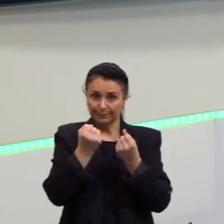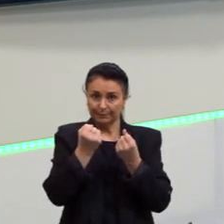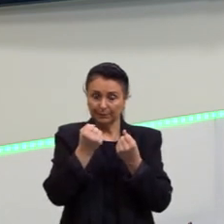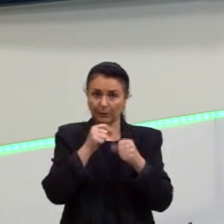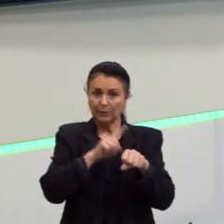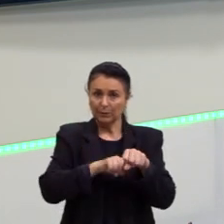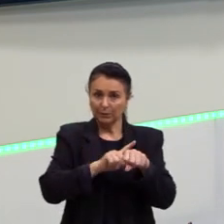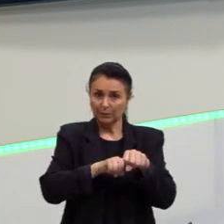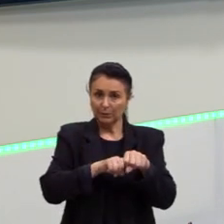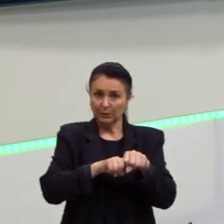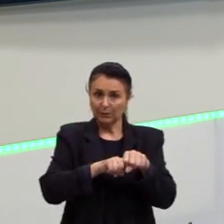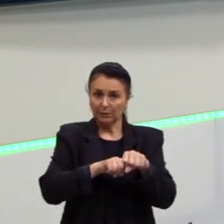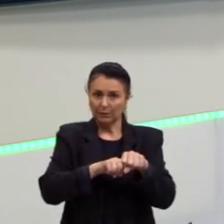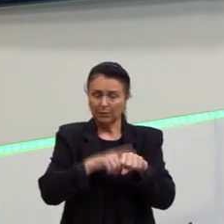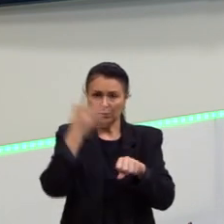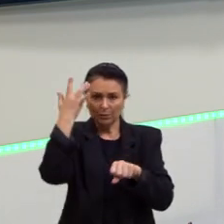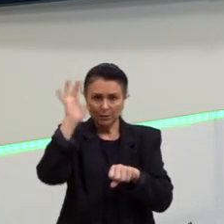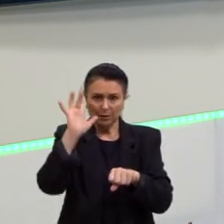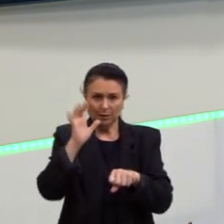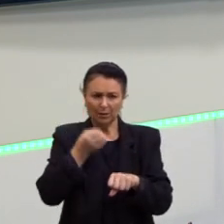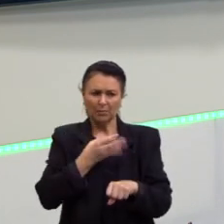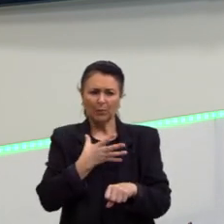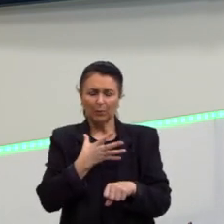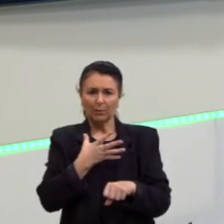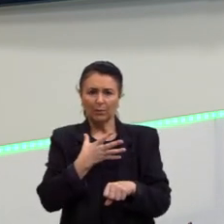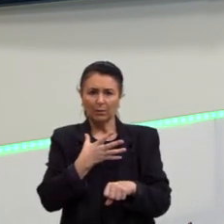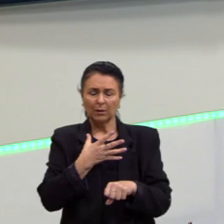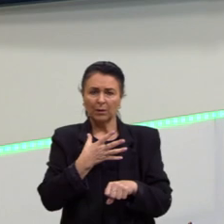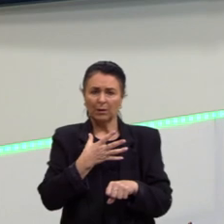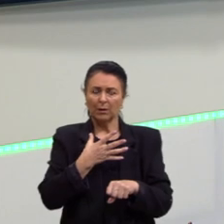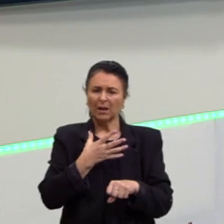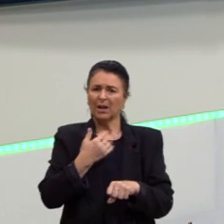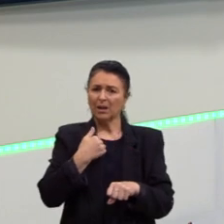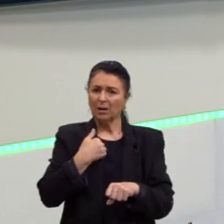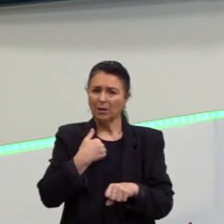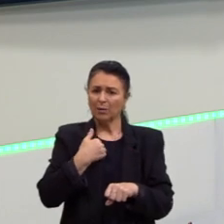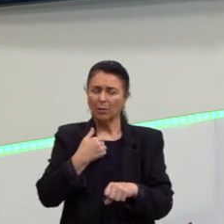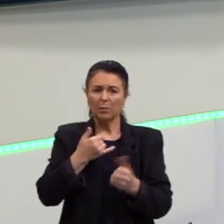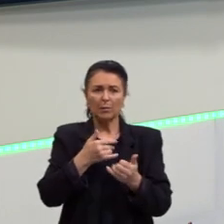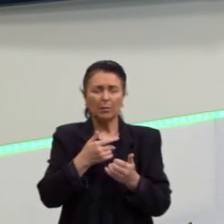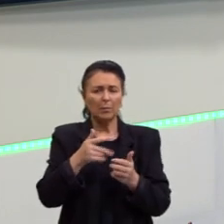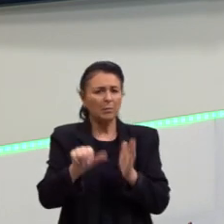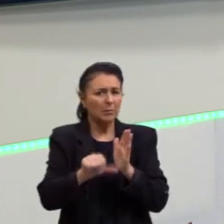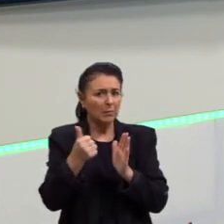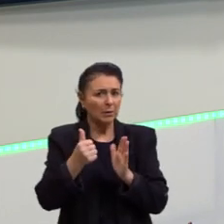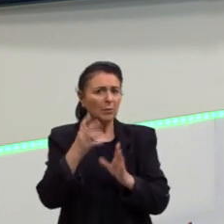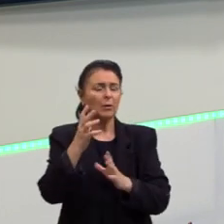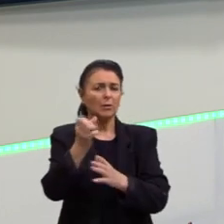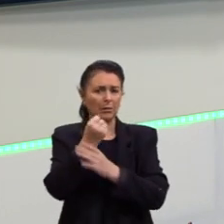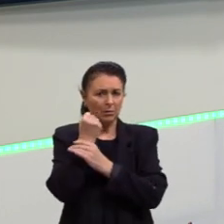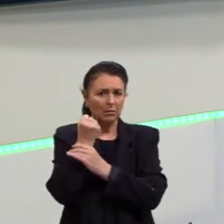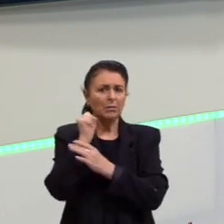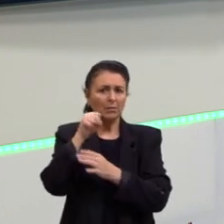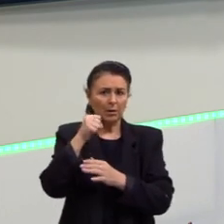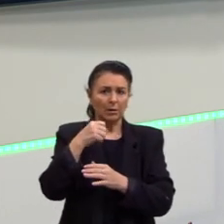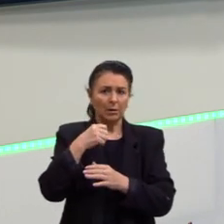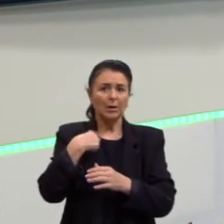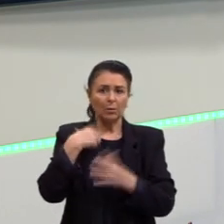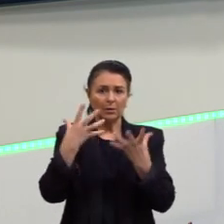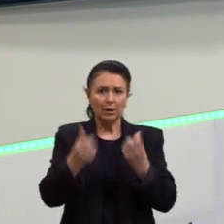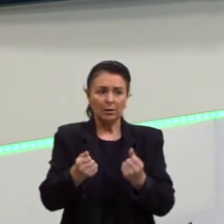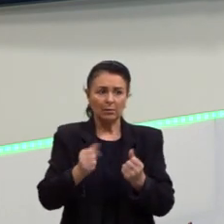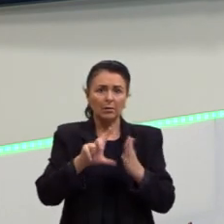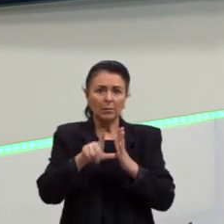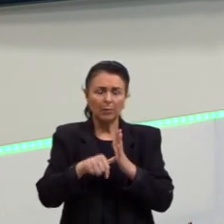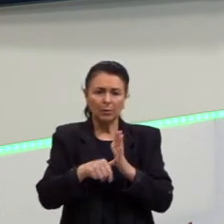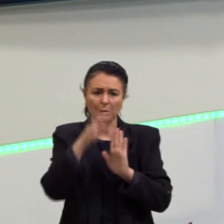assim então boa ideia sem ter a Lei Seca eu contradigo o que eu defendo isso enfraquece